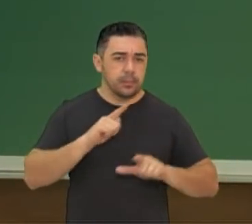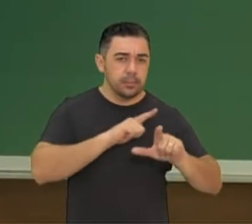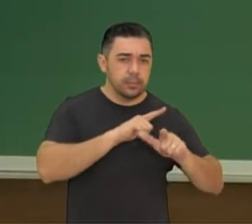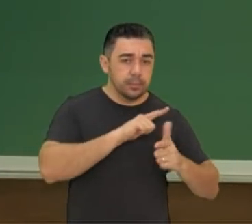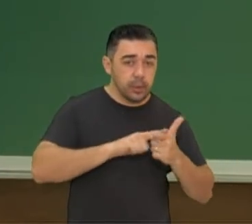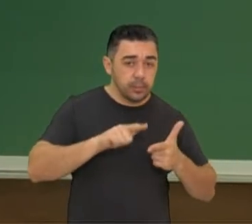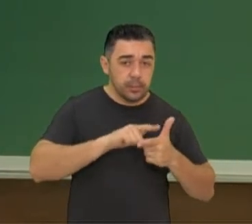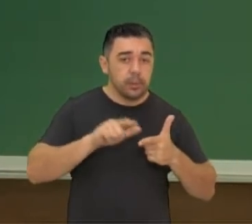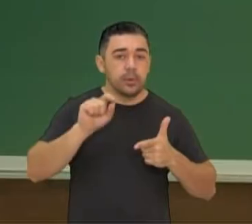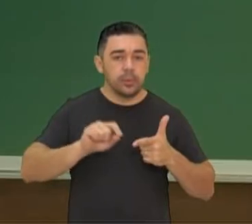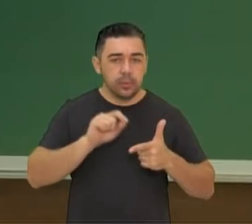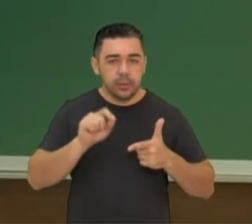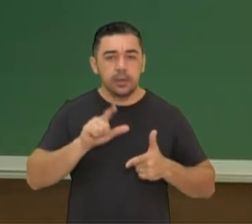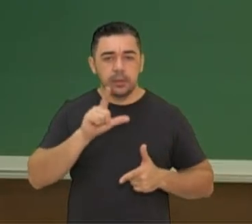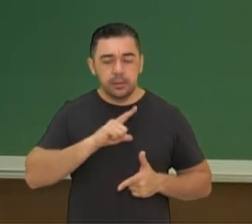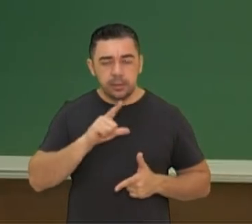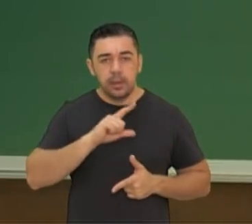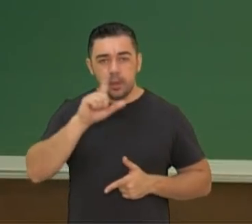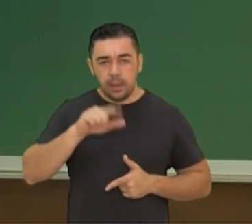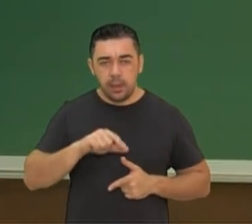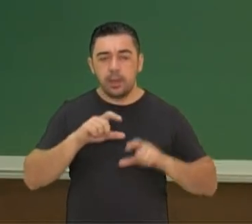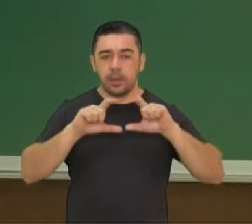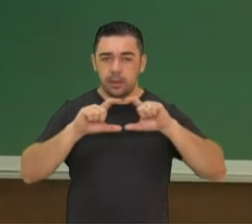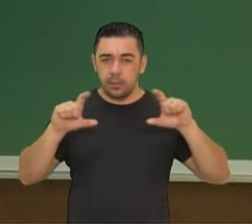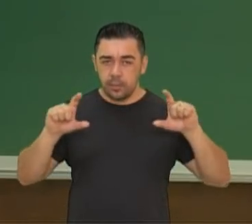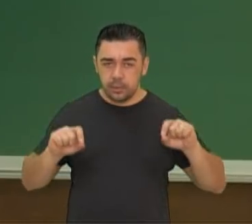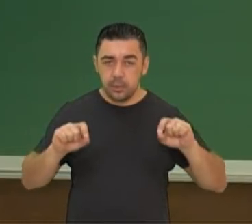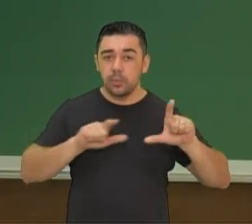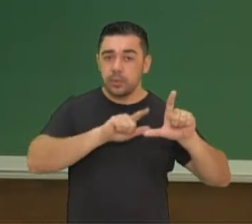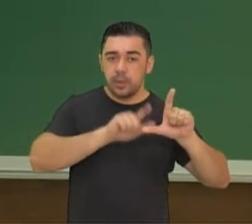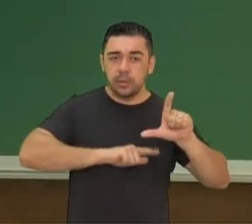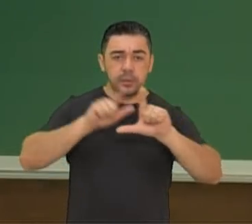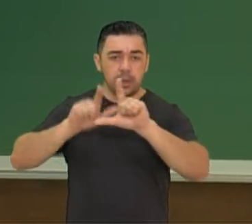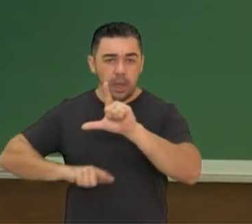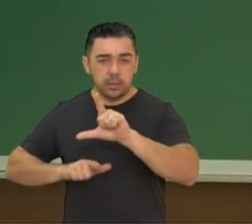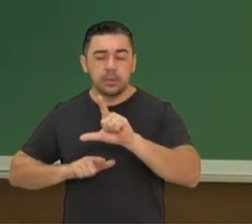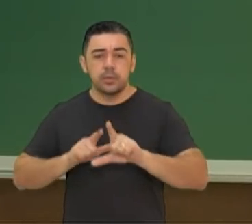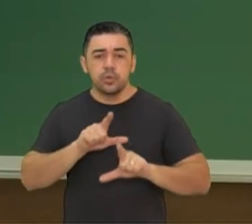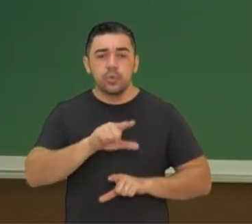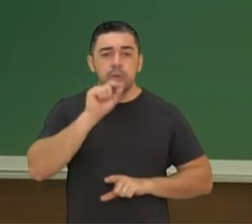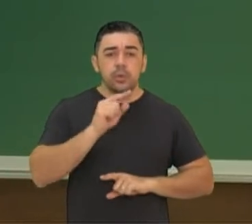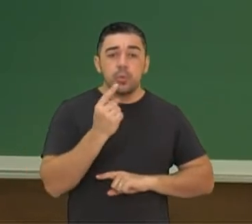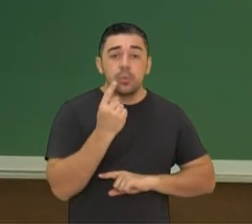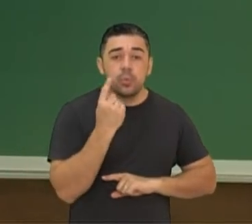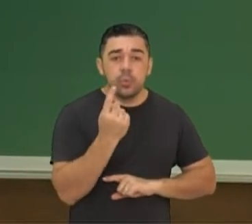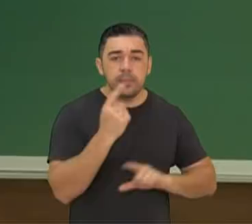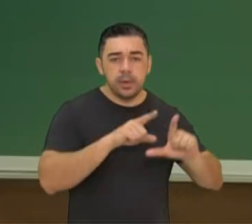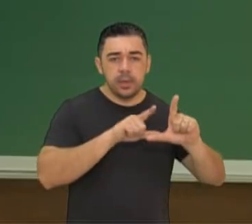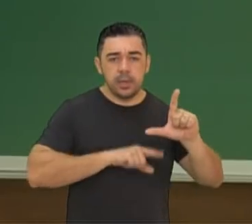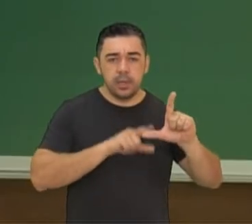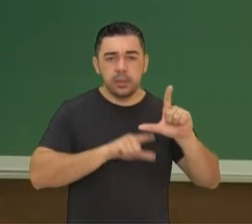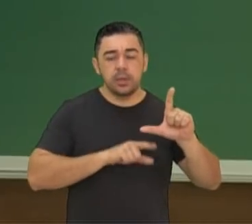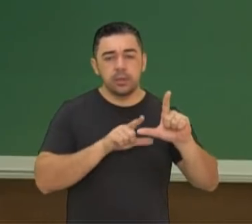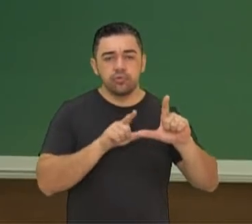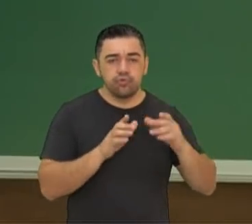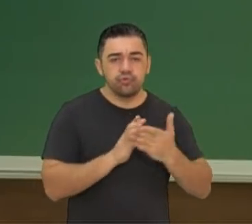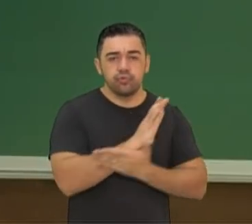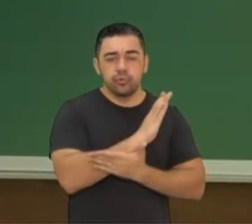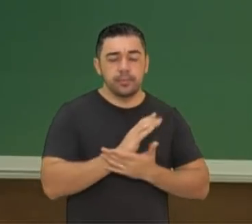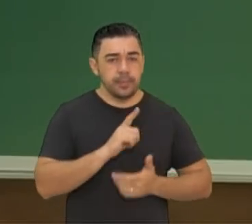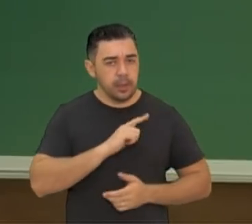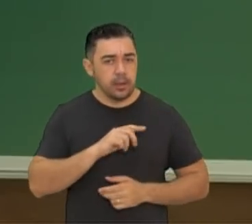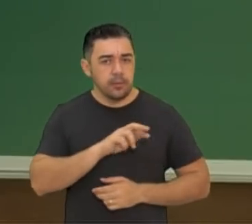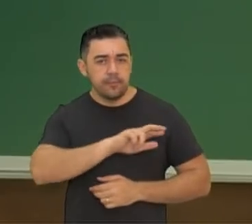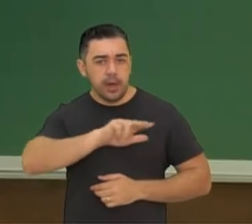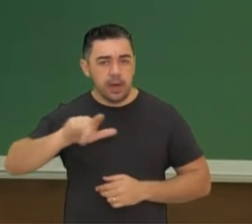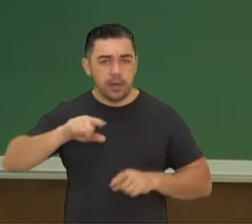problemas envolvendo essas equações do primeiro grau literais, escolhendo uma das variáveis para resolver, certo? A equação literal tem várias variáveis, a